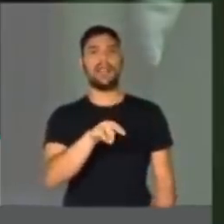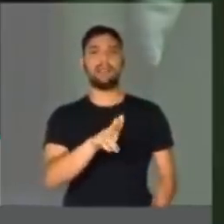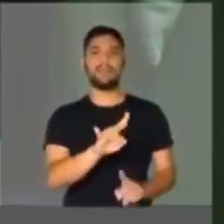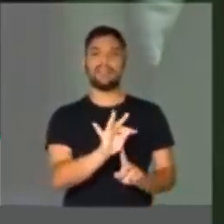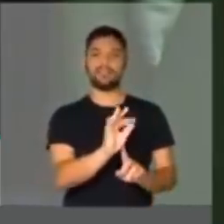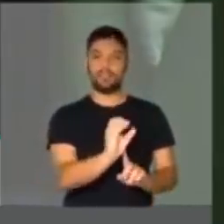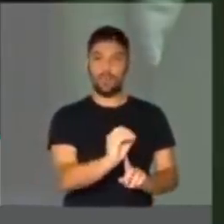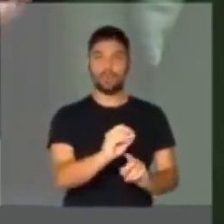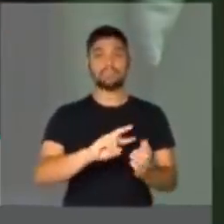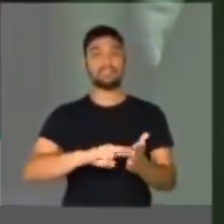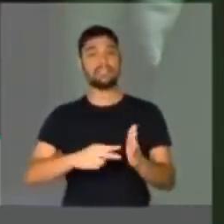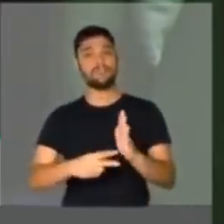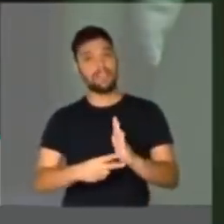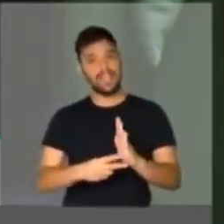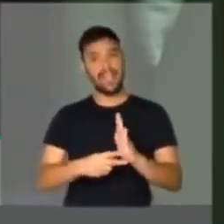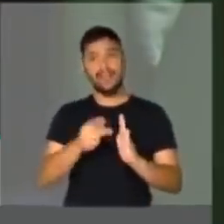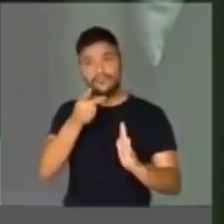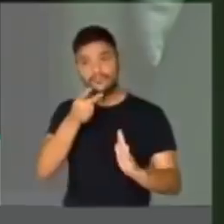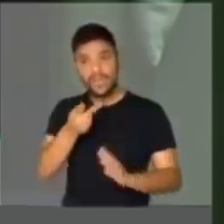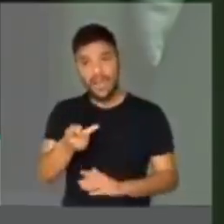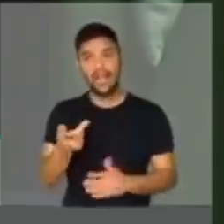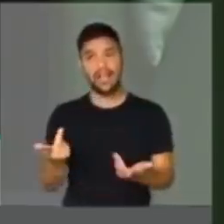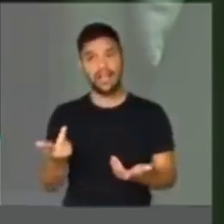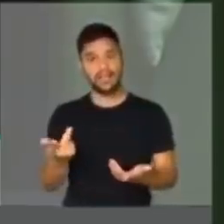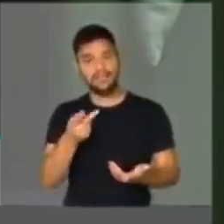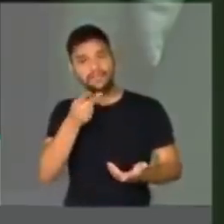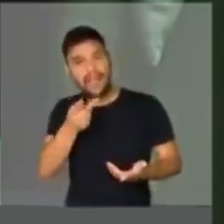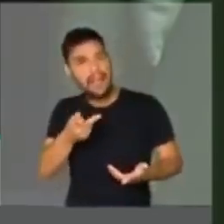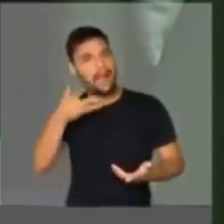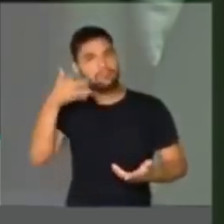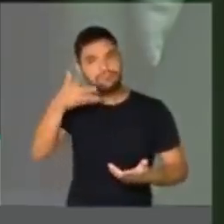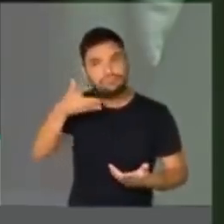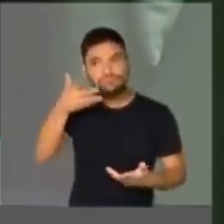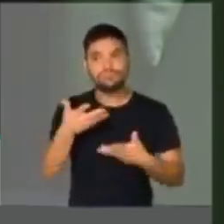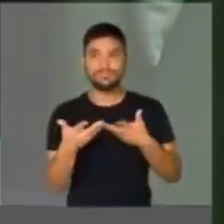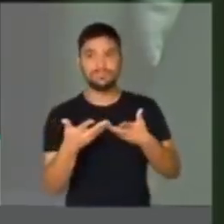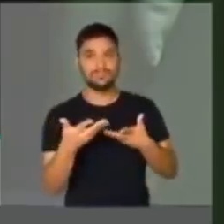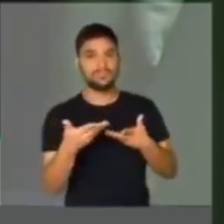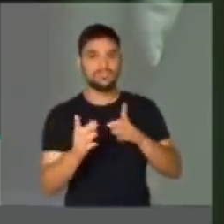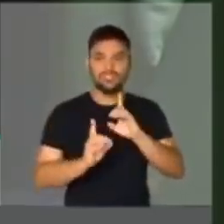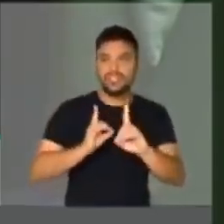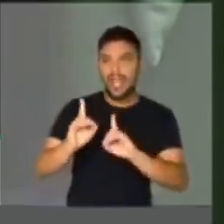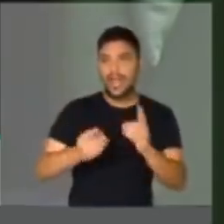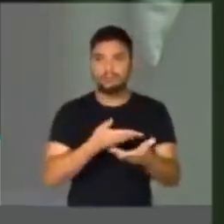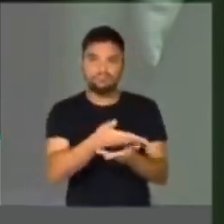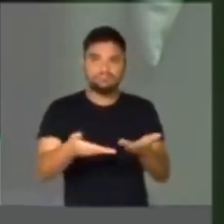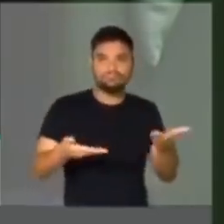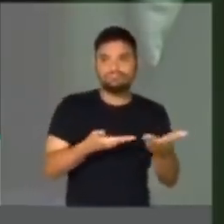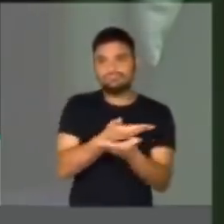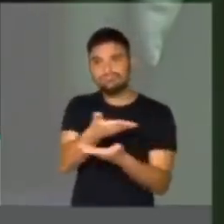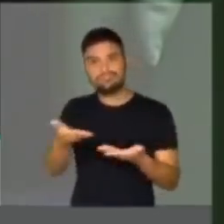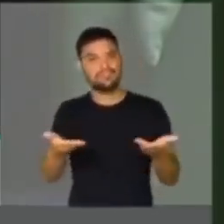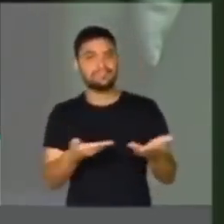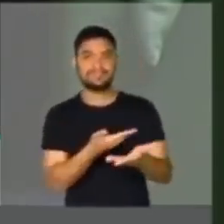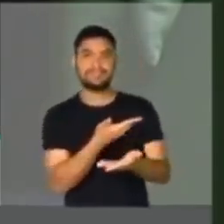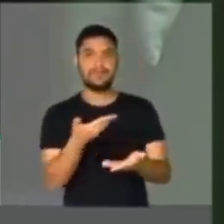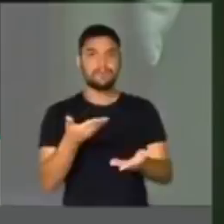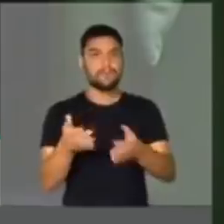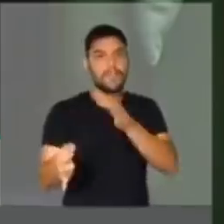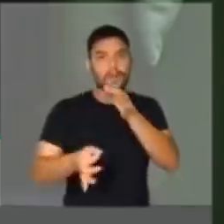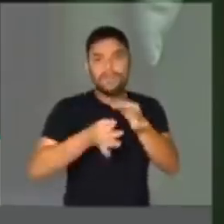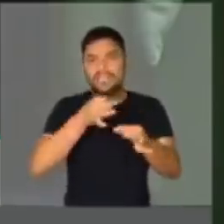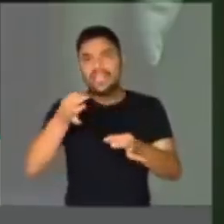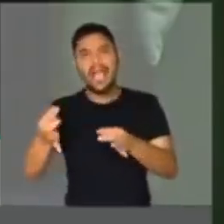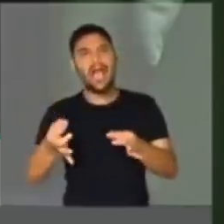para falar, para falar, para a gente fazer o diálogo. E aqui é a praça do diálogo, do confronto de